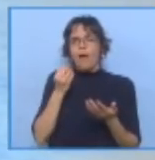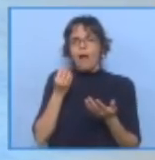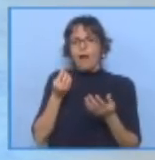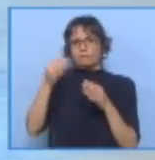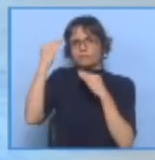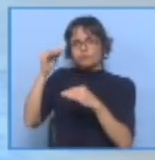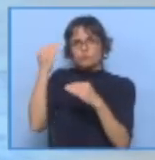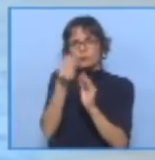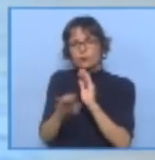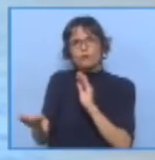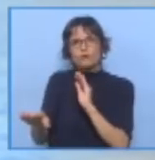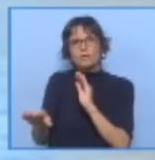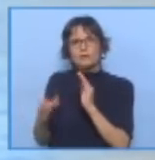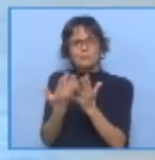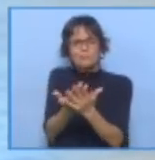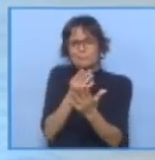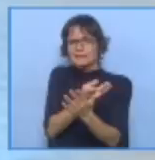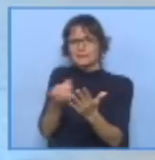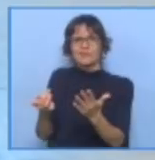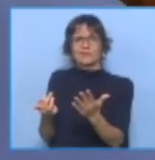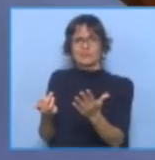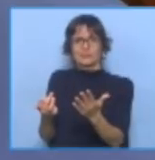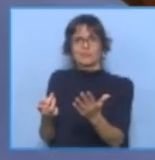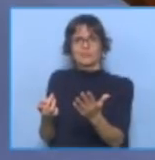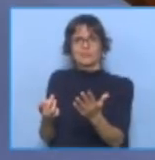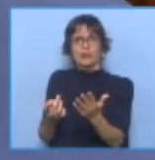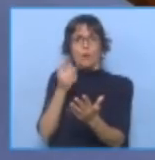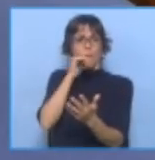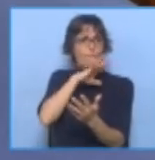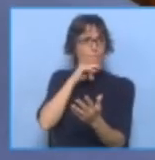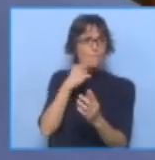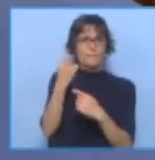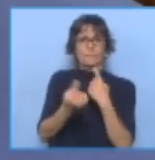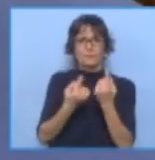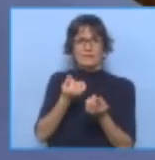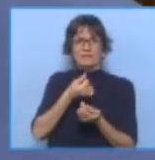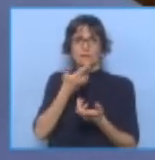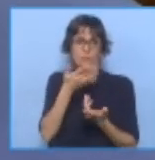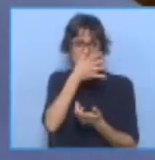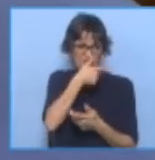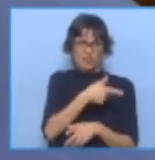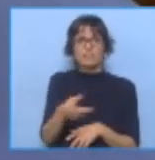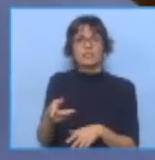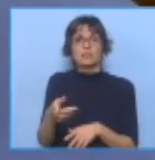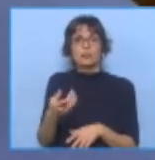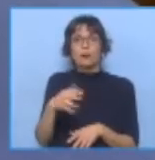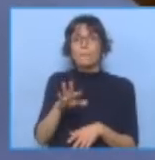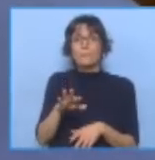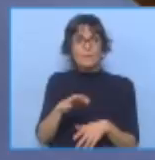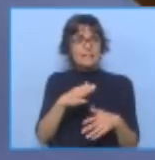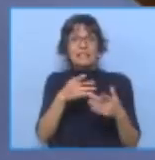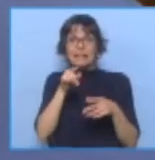que se transmitem estão aqui. Depois são os próprios pais que muitas vezes se lamentam disto, mas a maioria dos casos são